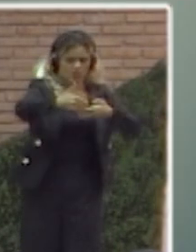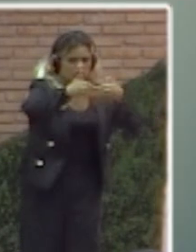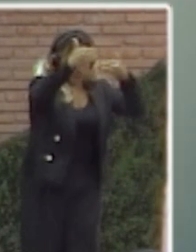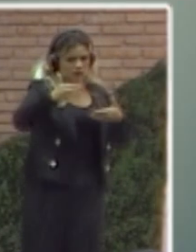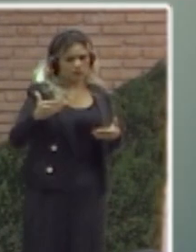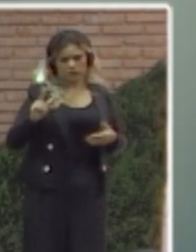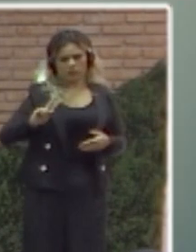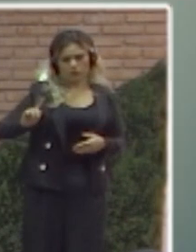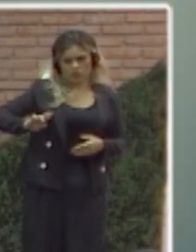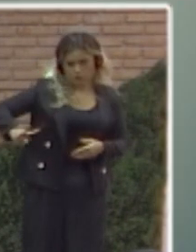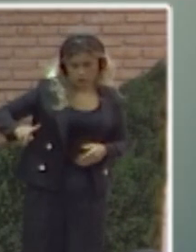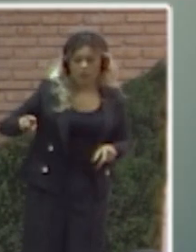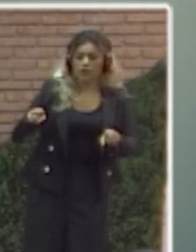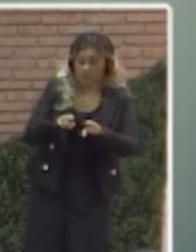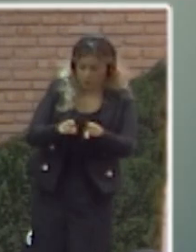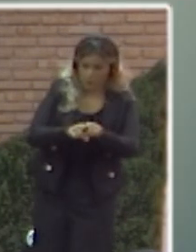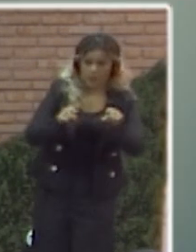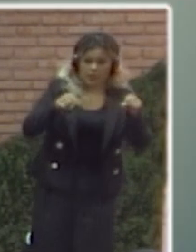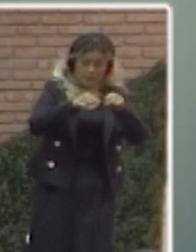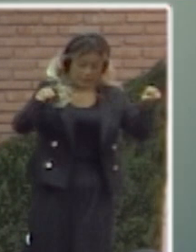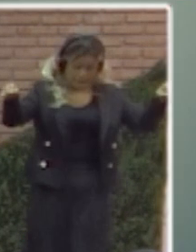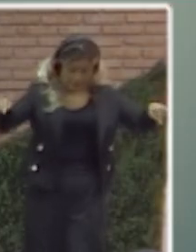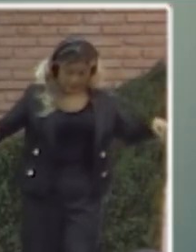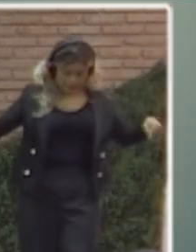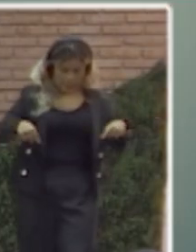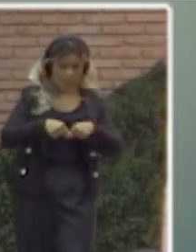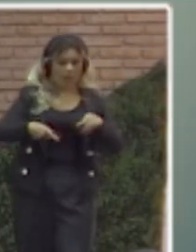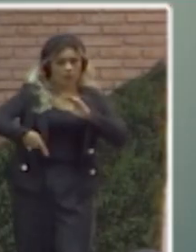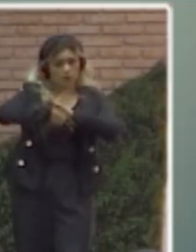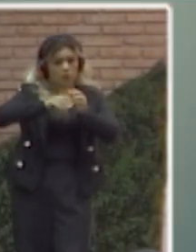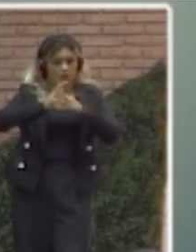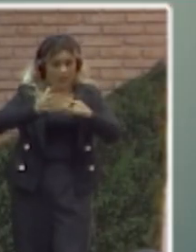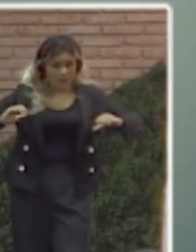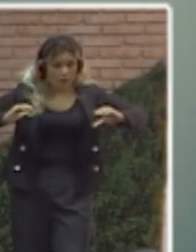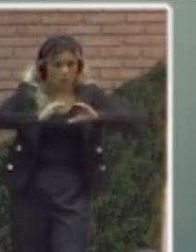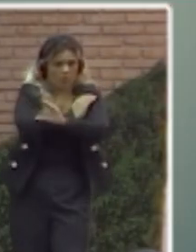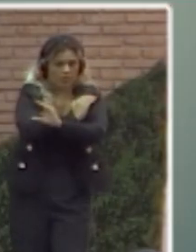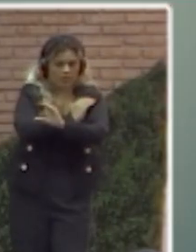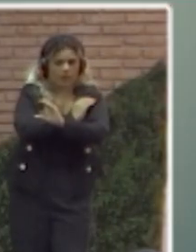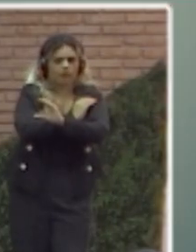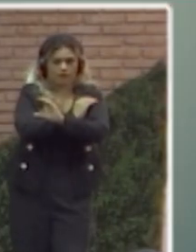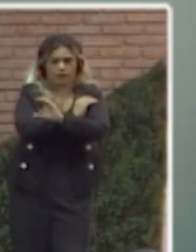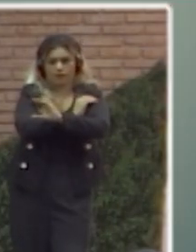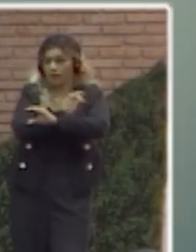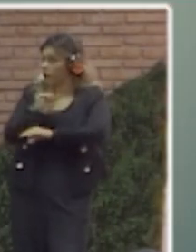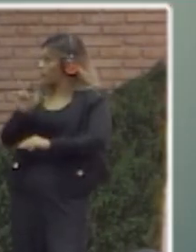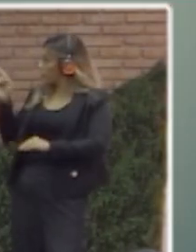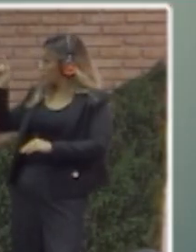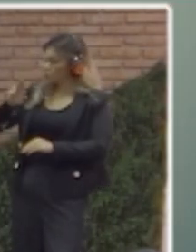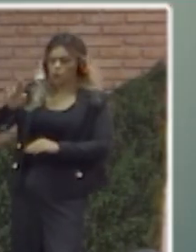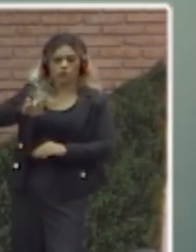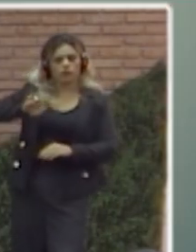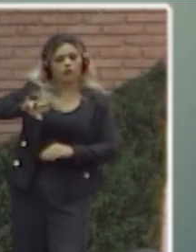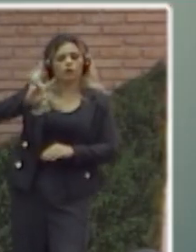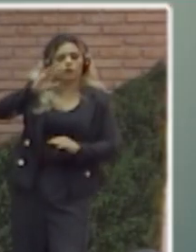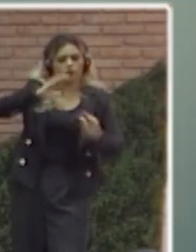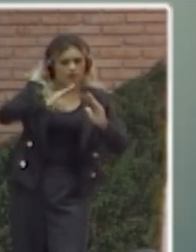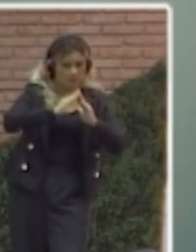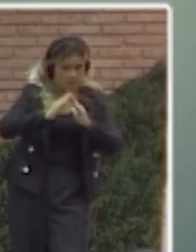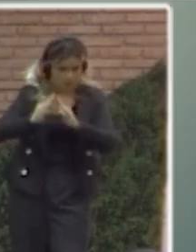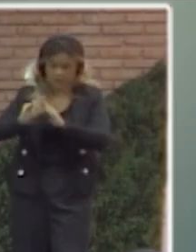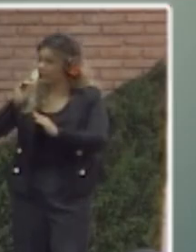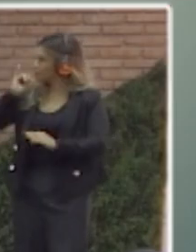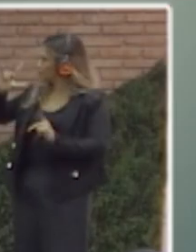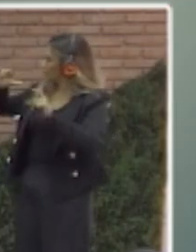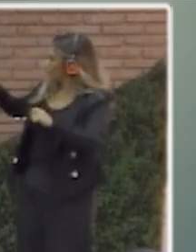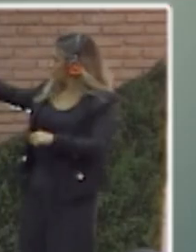pré-fabricados, a gente monta salas de máquinas completas. E isso é utilizado não só para residenciais. Nessa